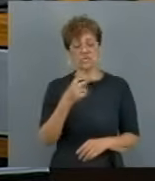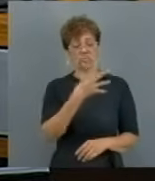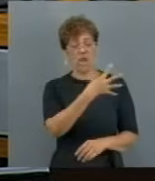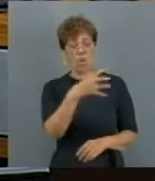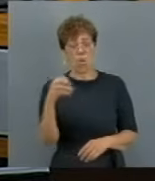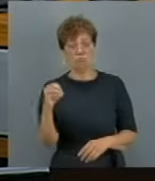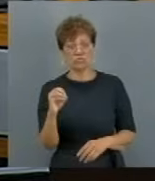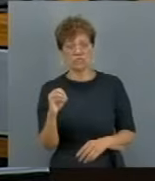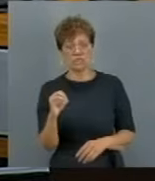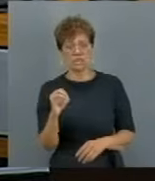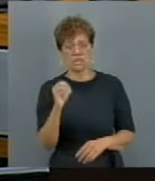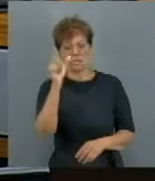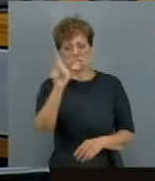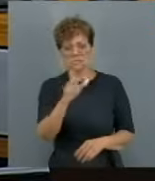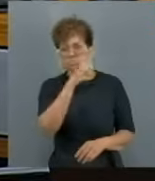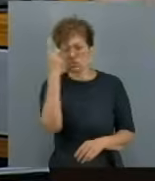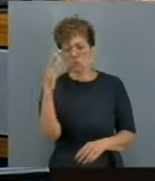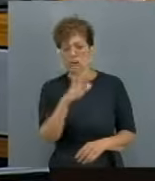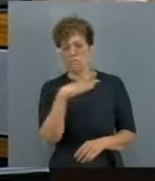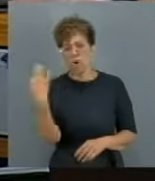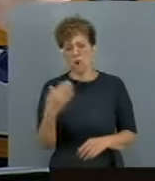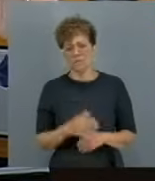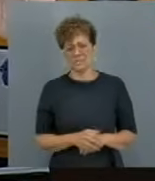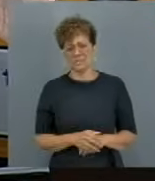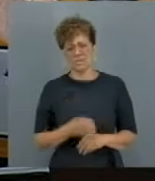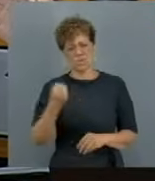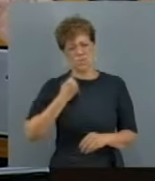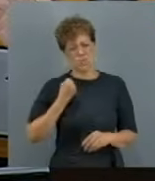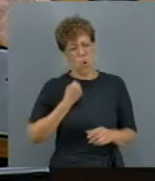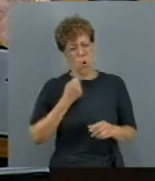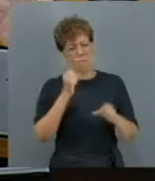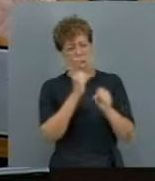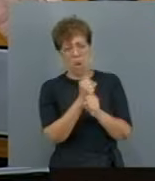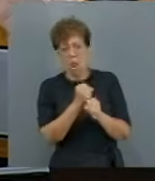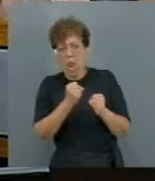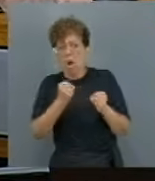400. São números díspares.